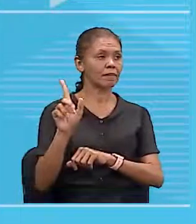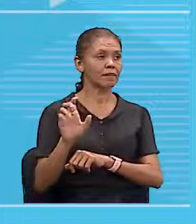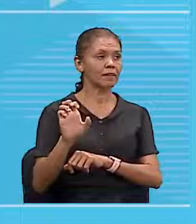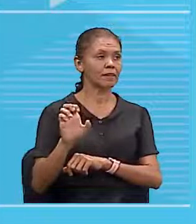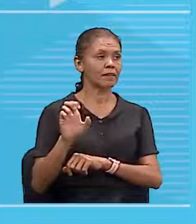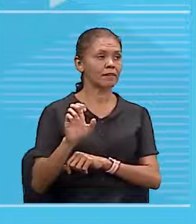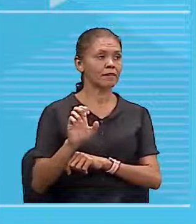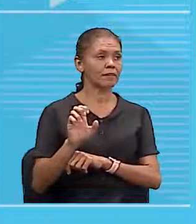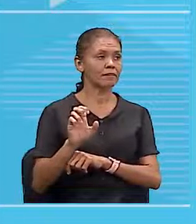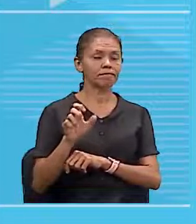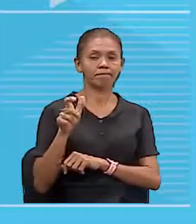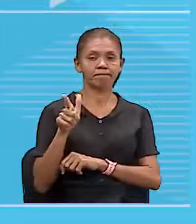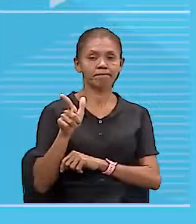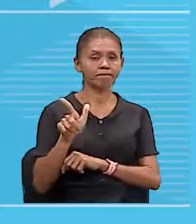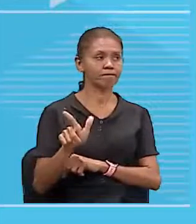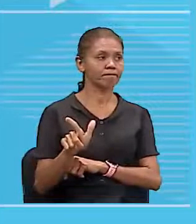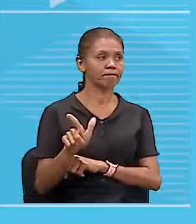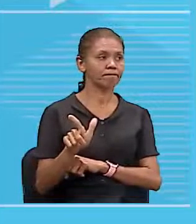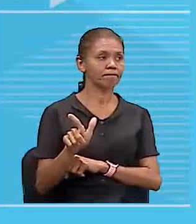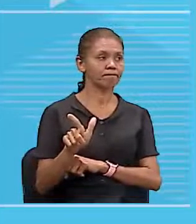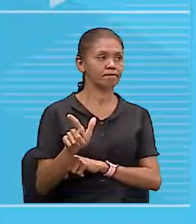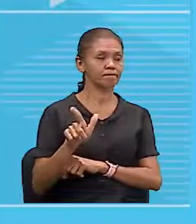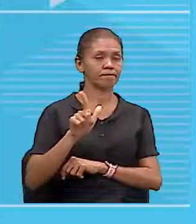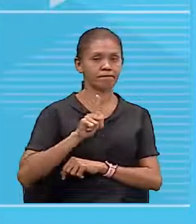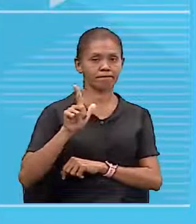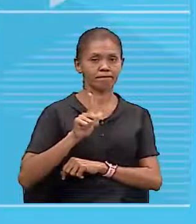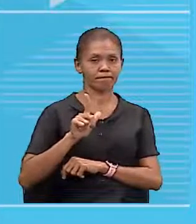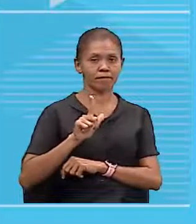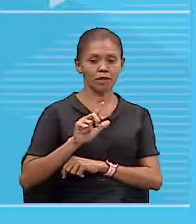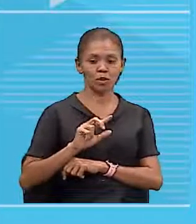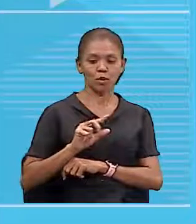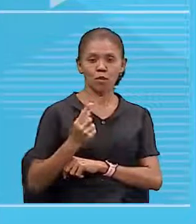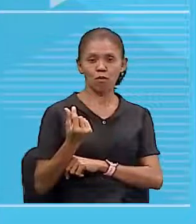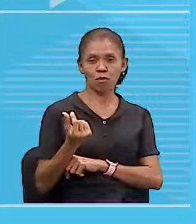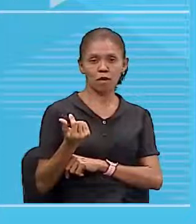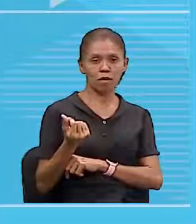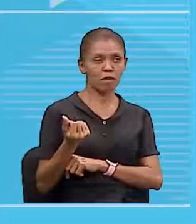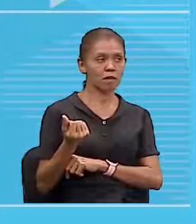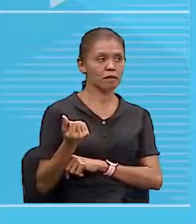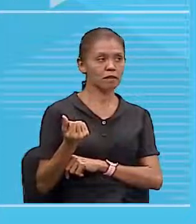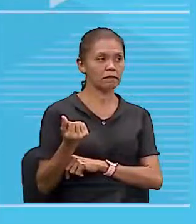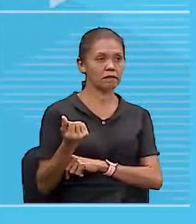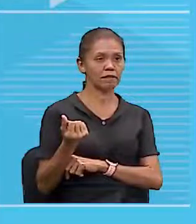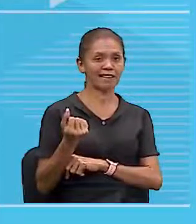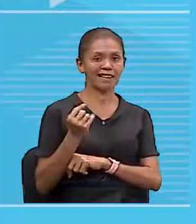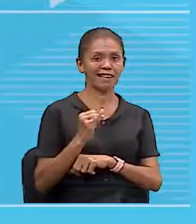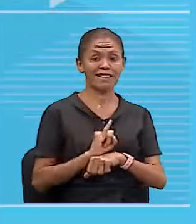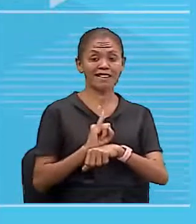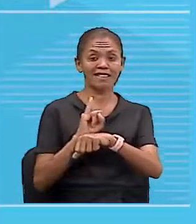conseguem ser e ter o mesmo valor das importações